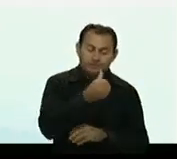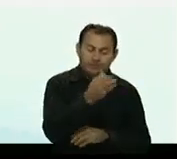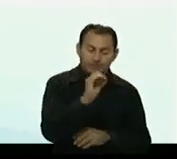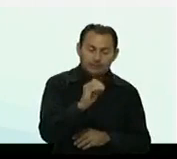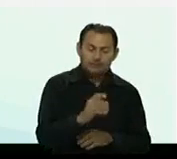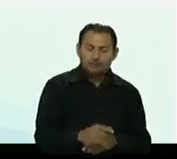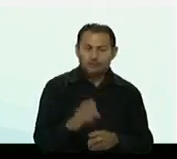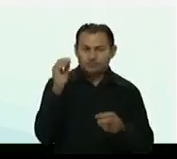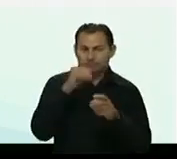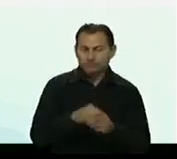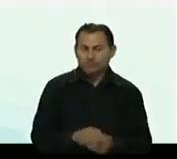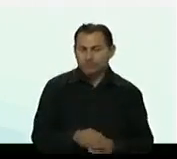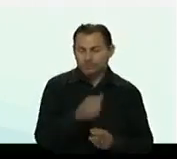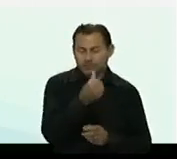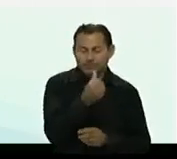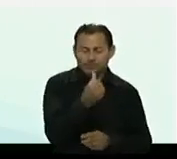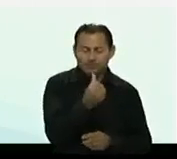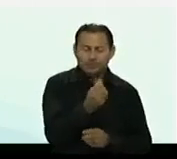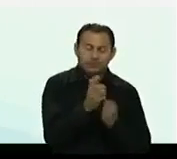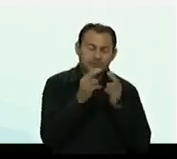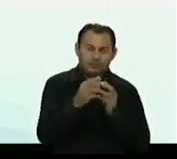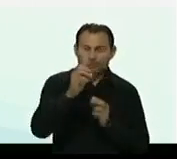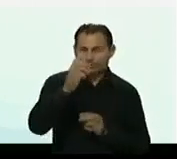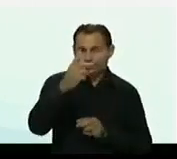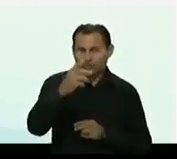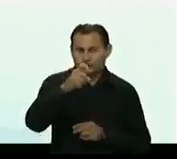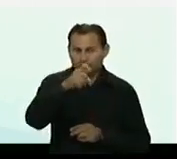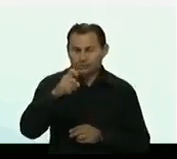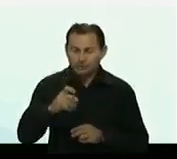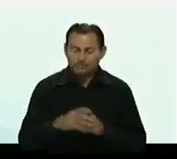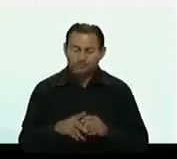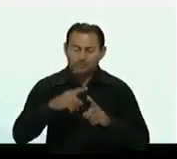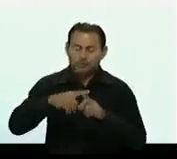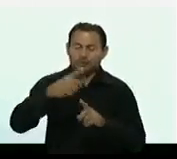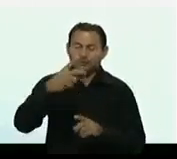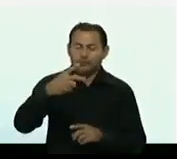Então, vamos colocar aqui 60 igual a 2x mais 2y.